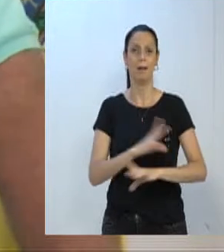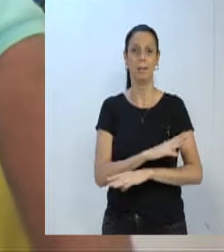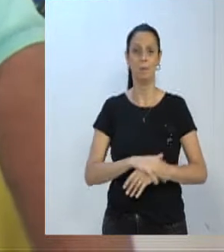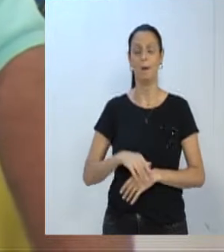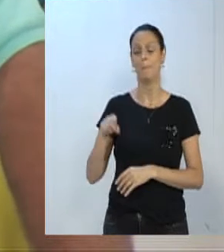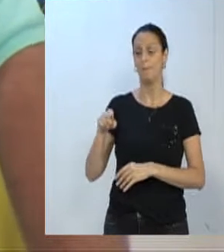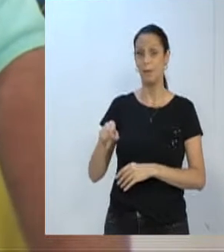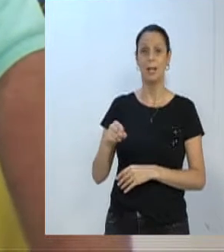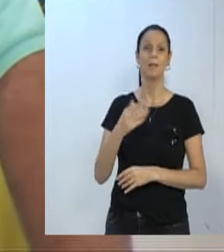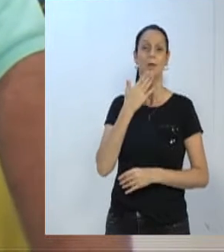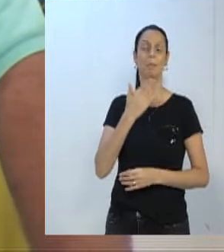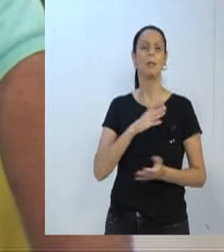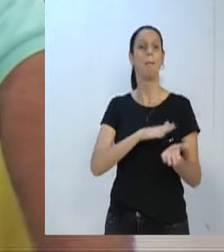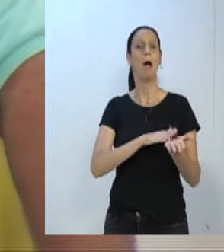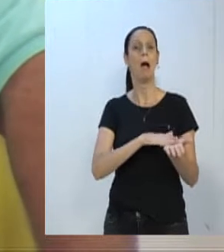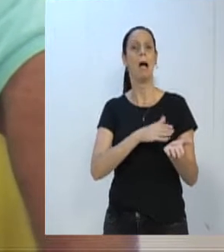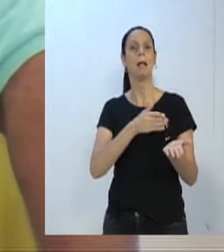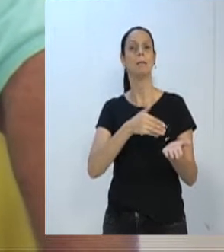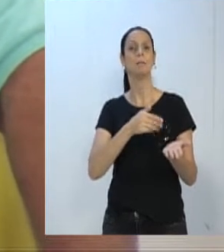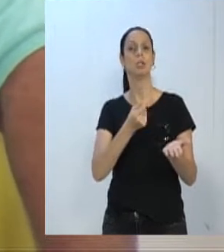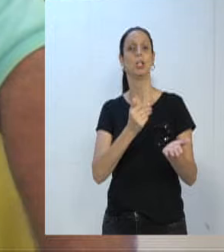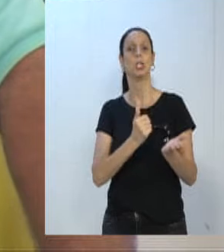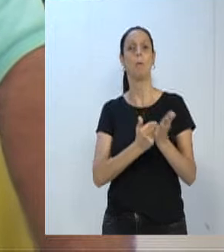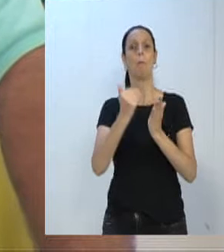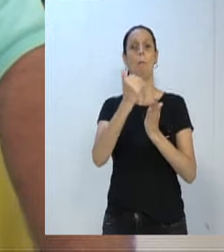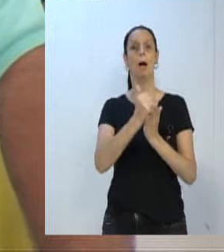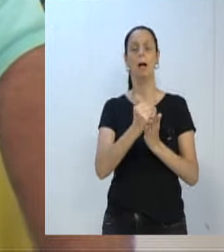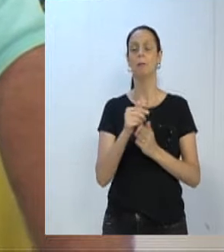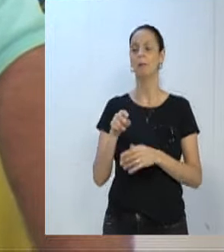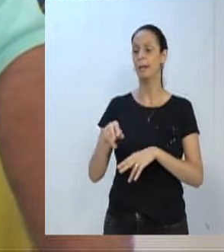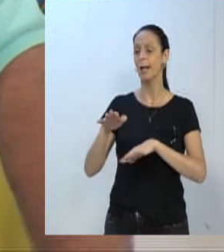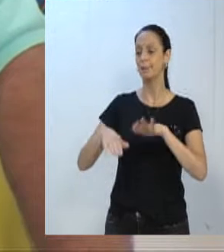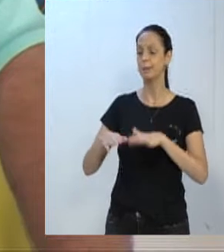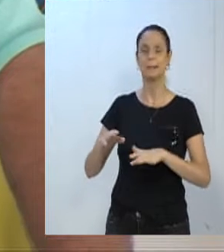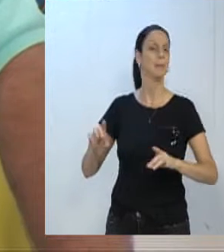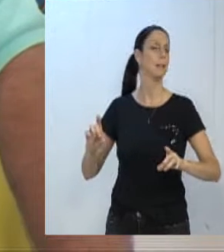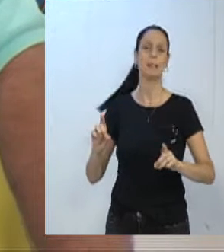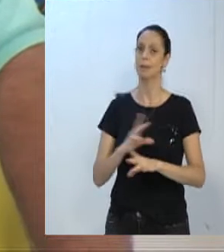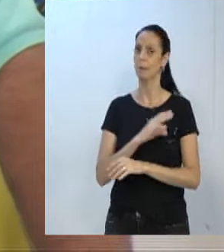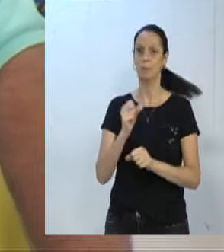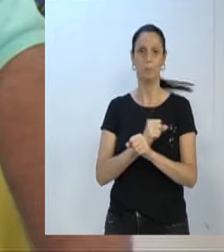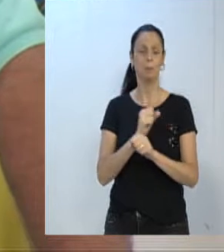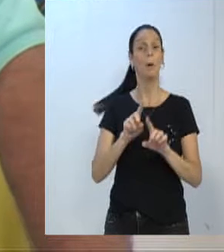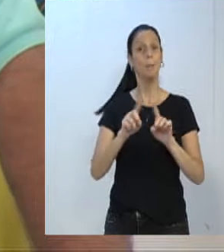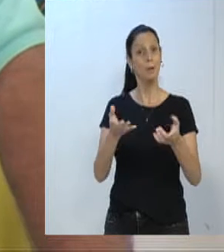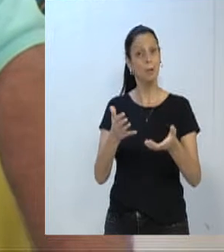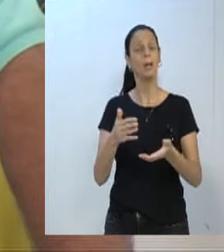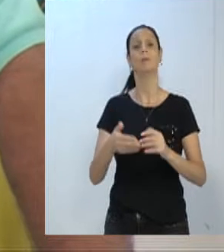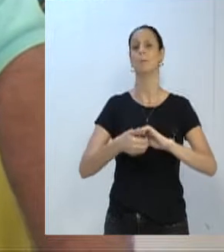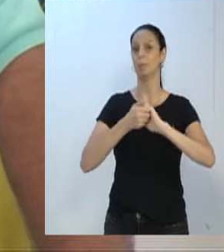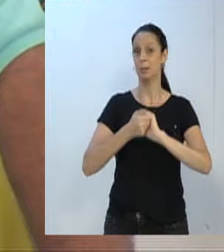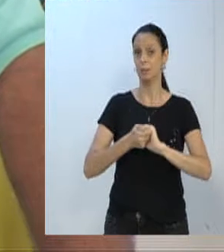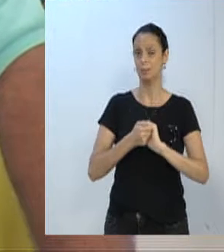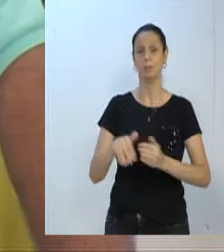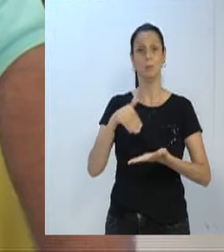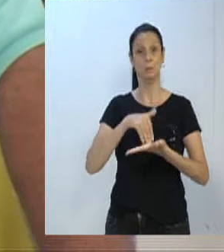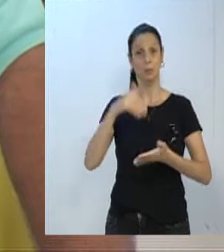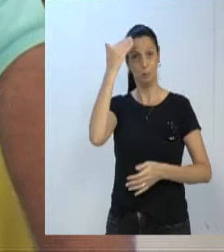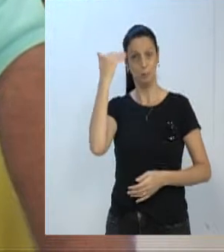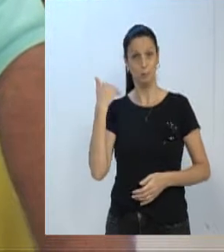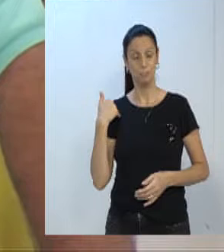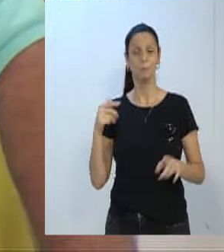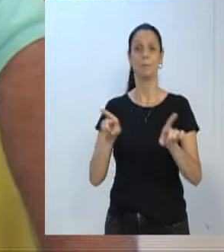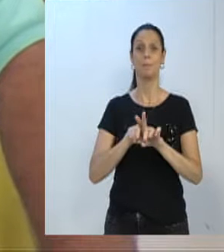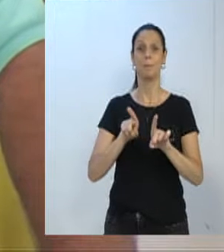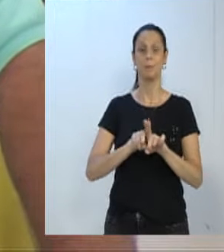atrasando em todos os cantos da cidade de Blumenau mas aqui parabenizar Prefeito a secretária Patrícia o Ramires